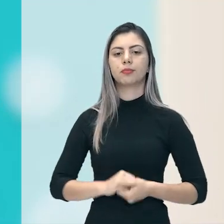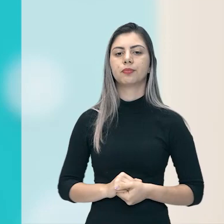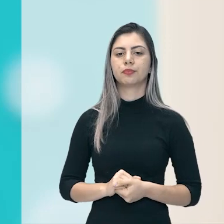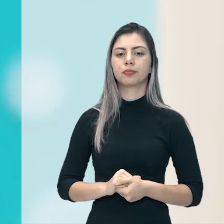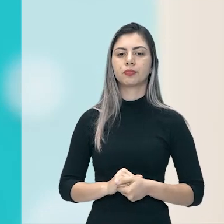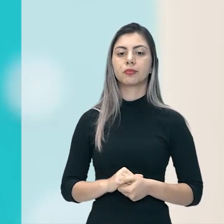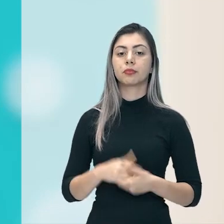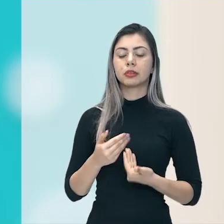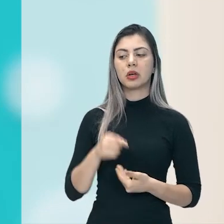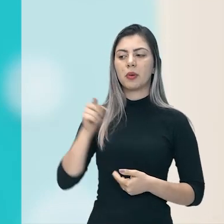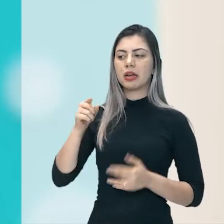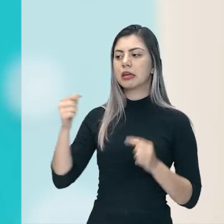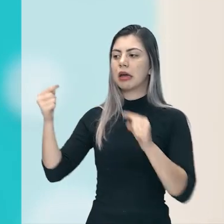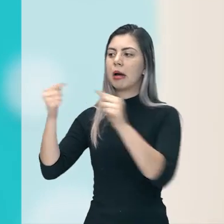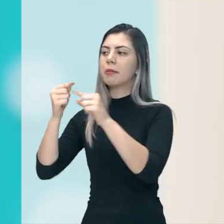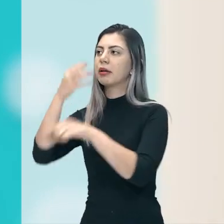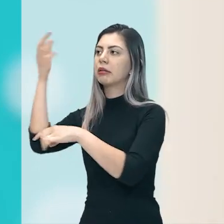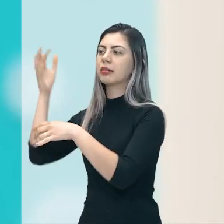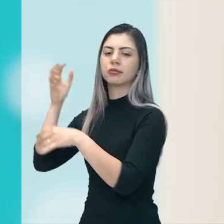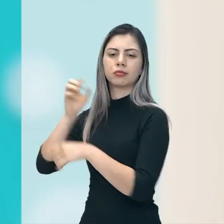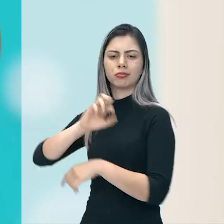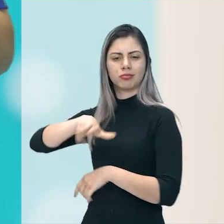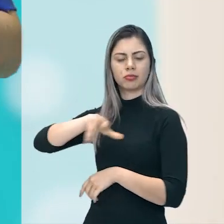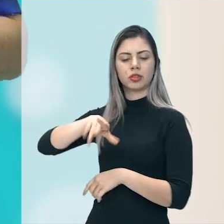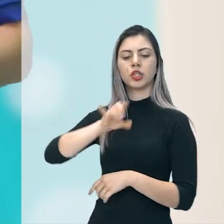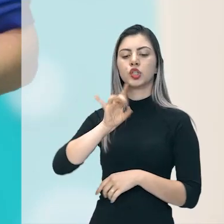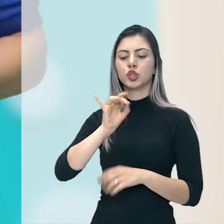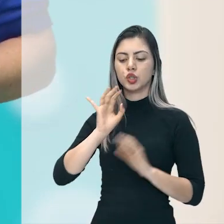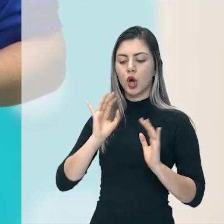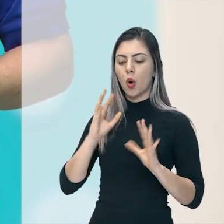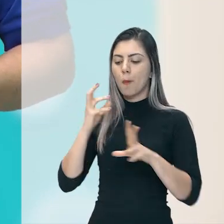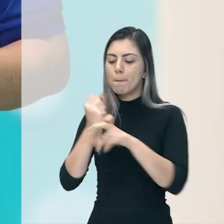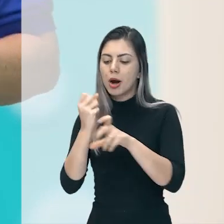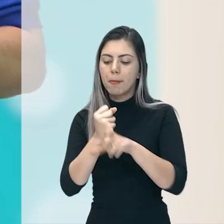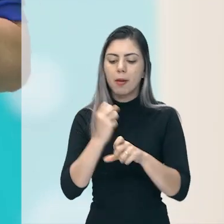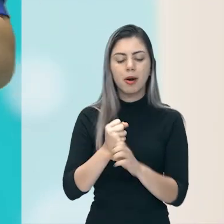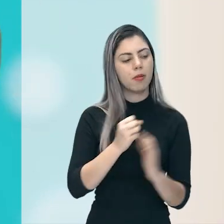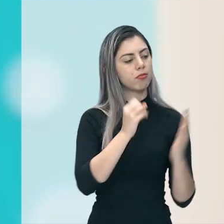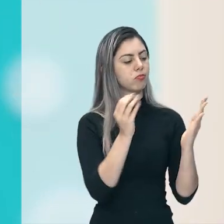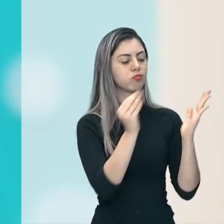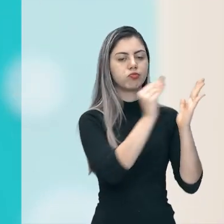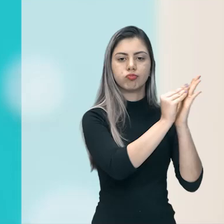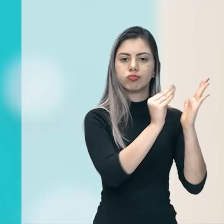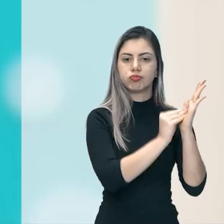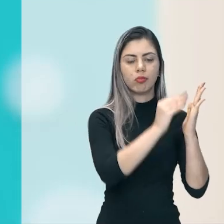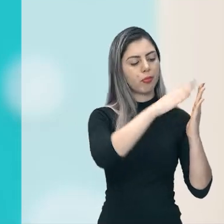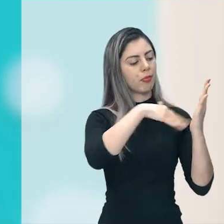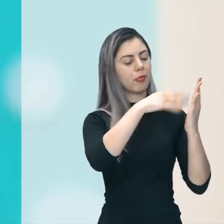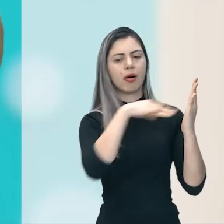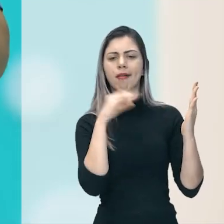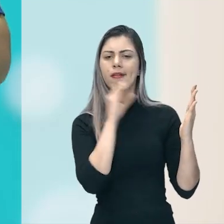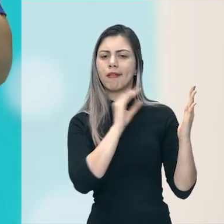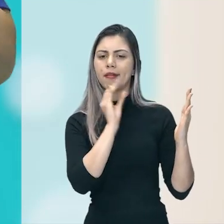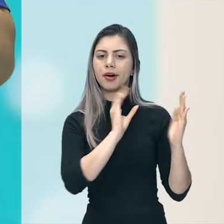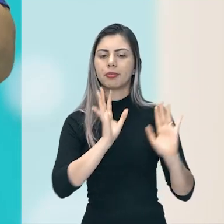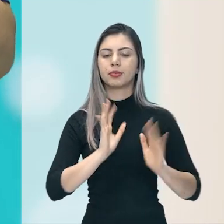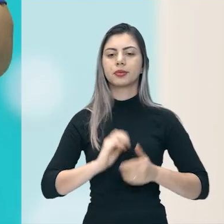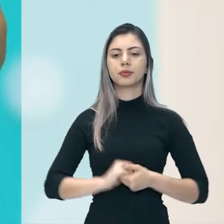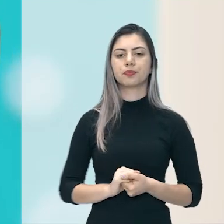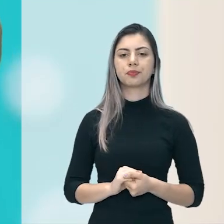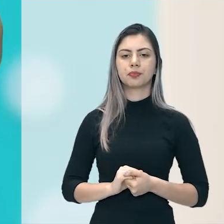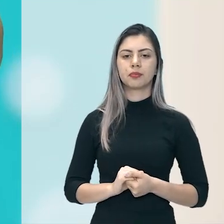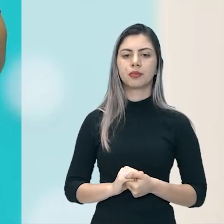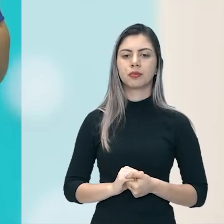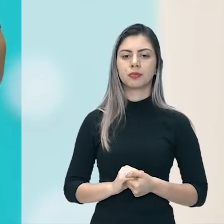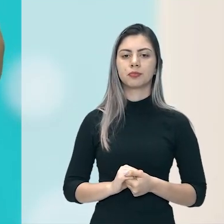Deixa a parte naturalista e utiliza o geometrizante, né? Aquela coisa muito mais rápida. Vamos chamar aqueles bonequinhos